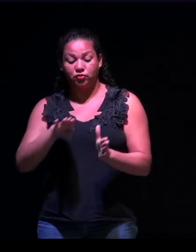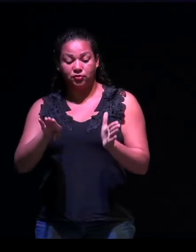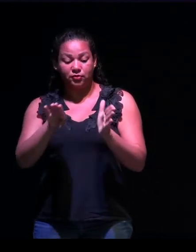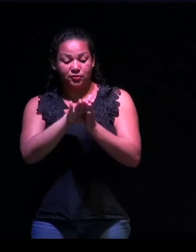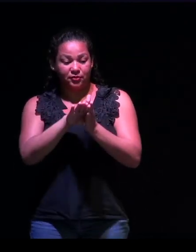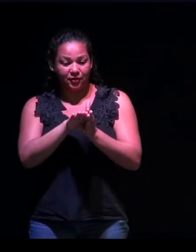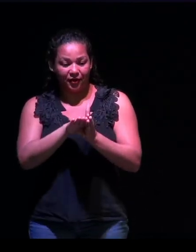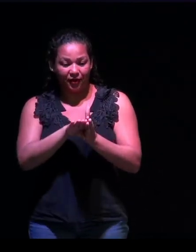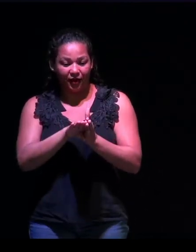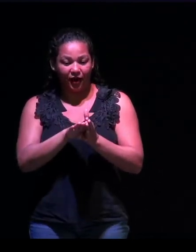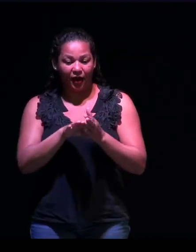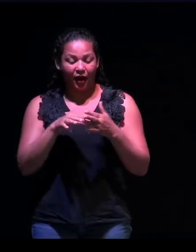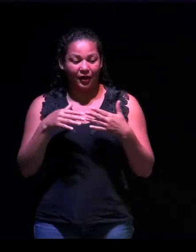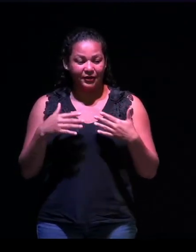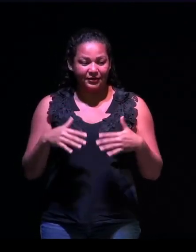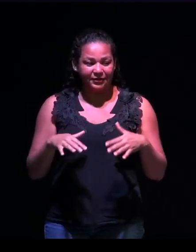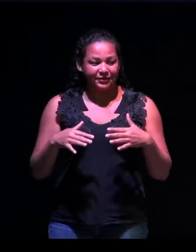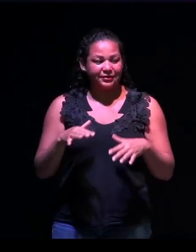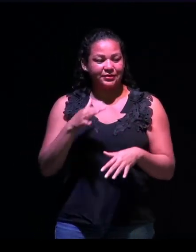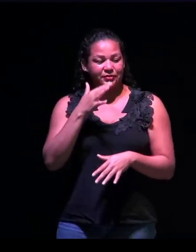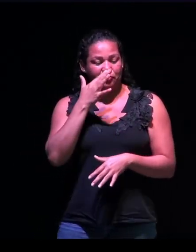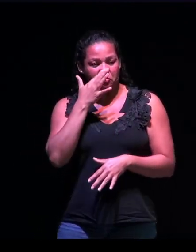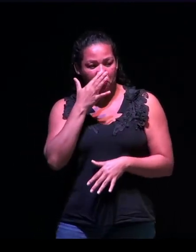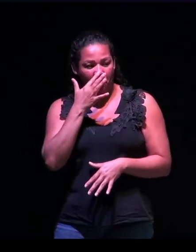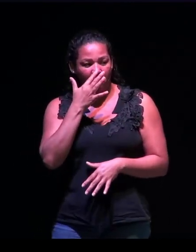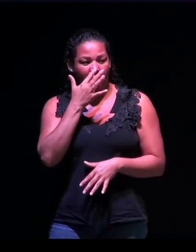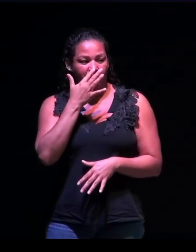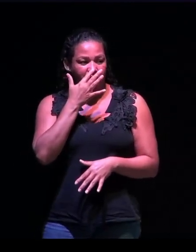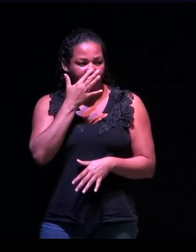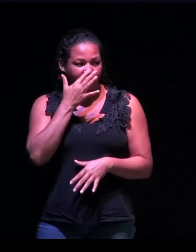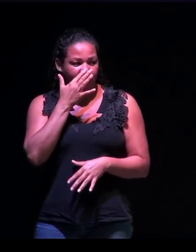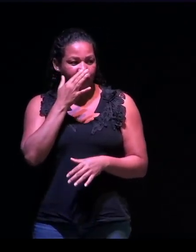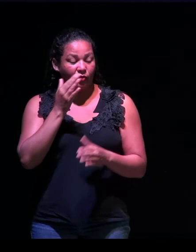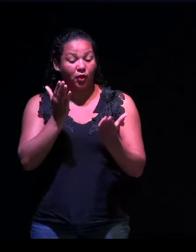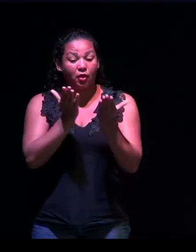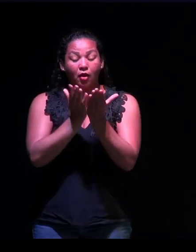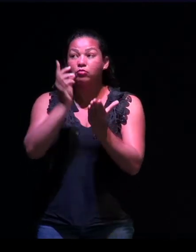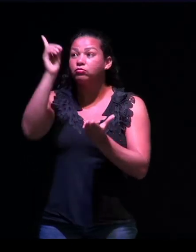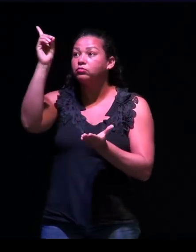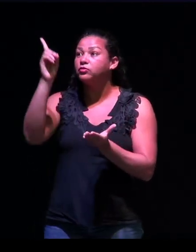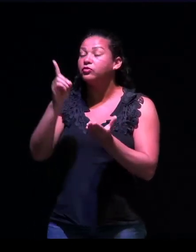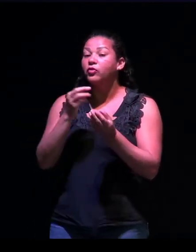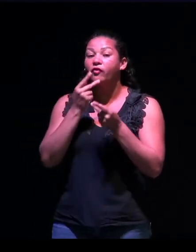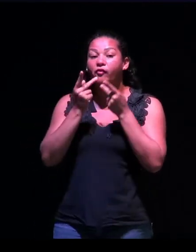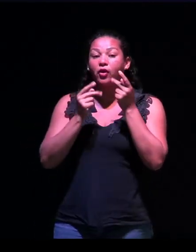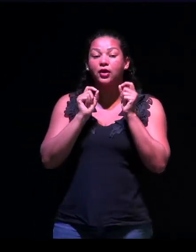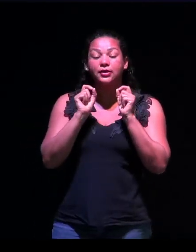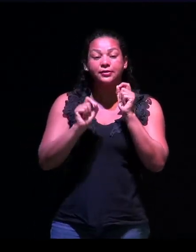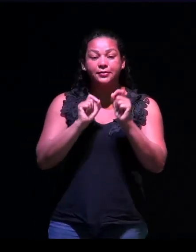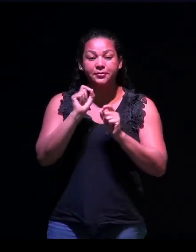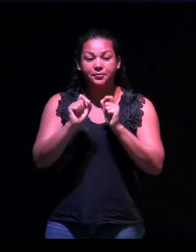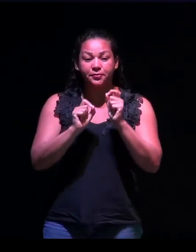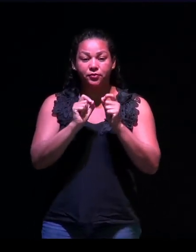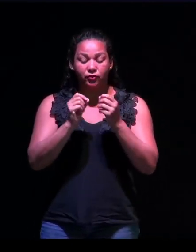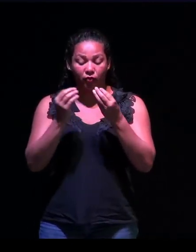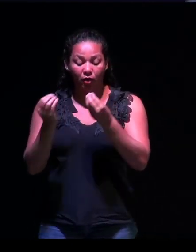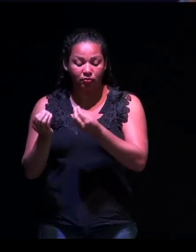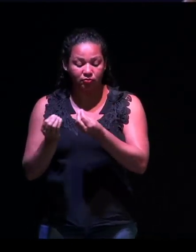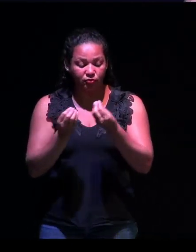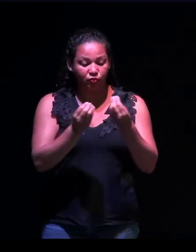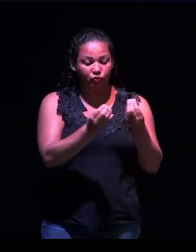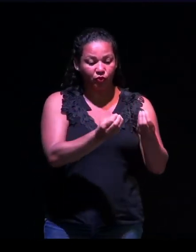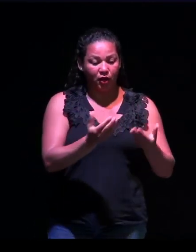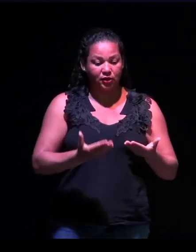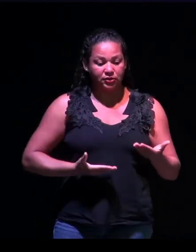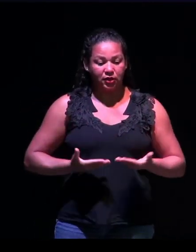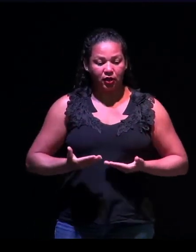plantação chegar, o dono da fazenda chegar e encontrar ele fazendo assim, a Bíblia diz que ele vai pegar esse servo e vai colocar numa posição